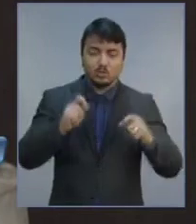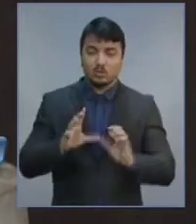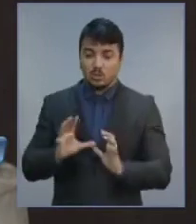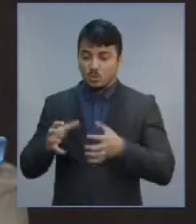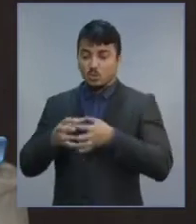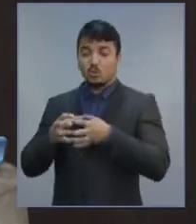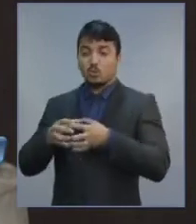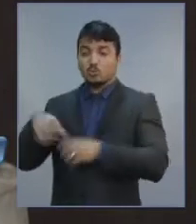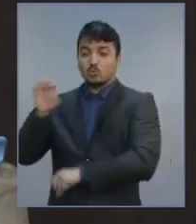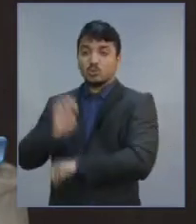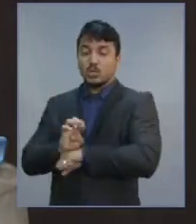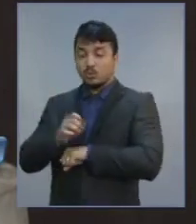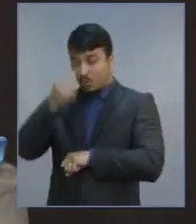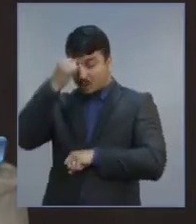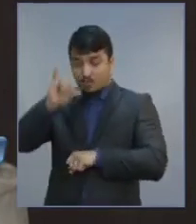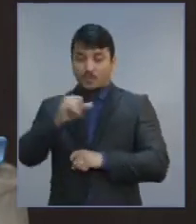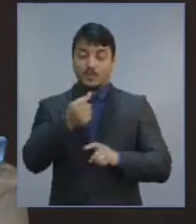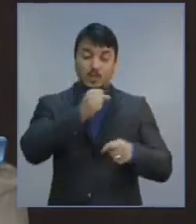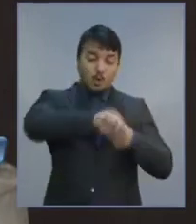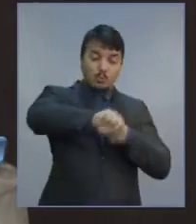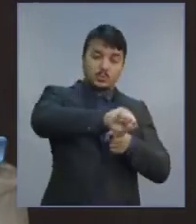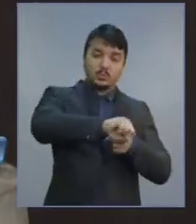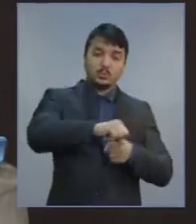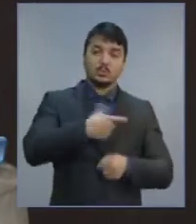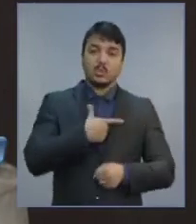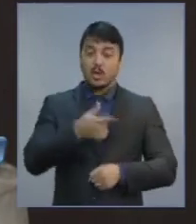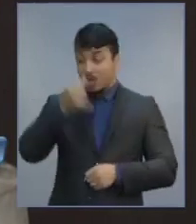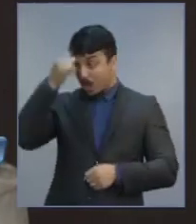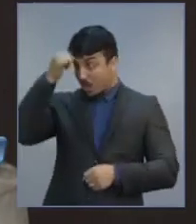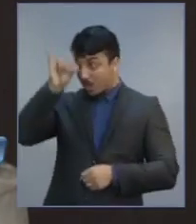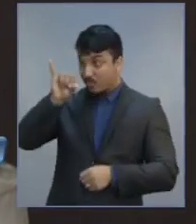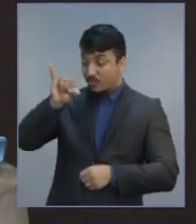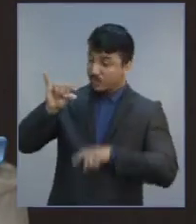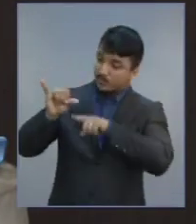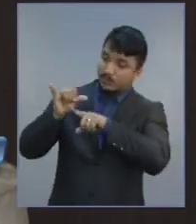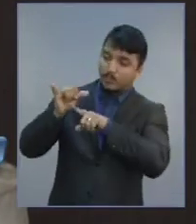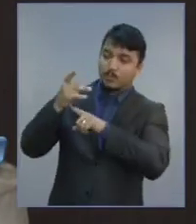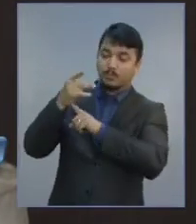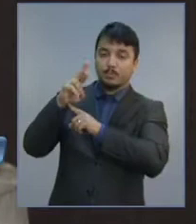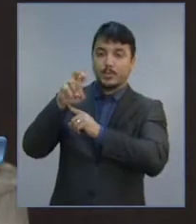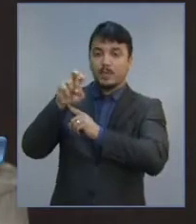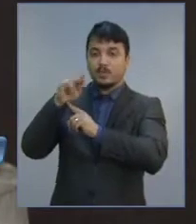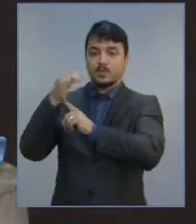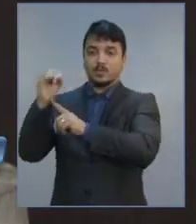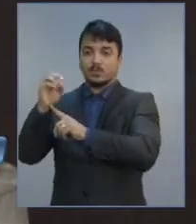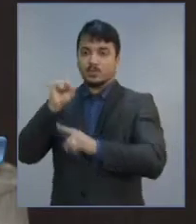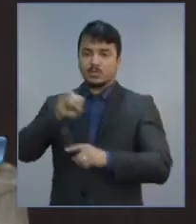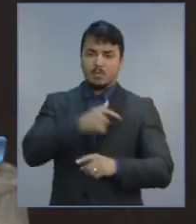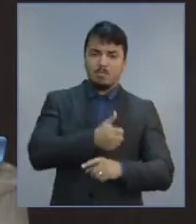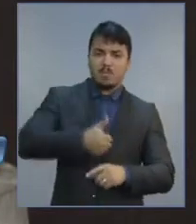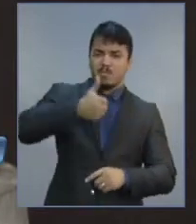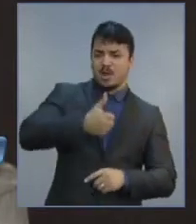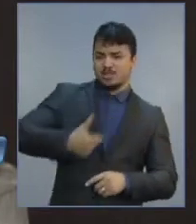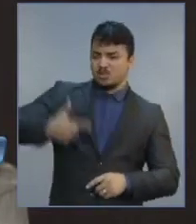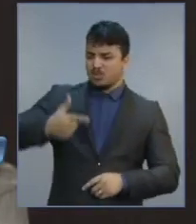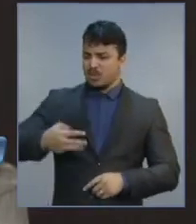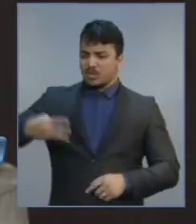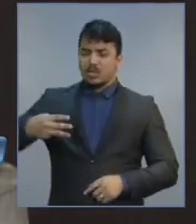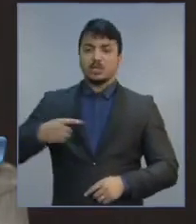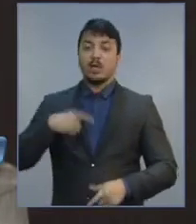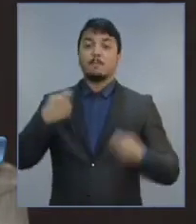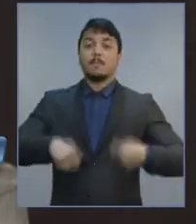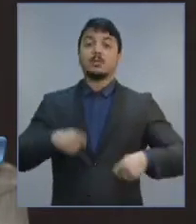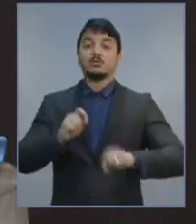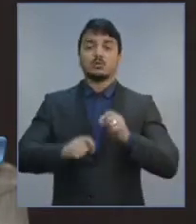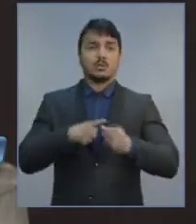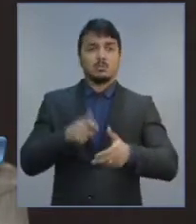Estadual de Prevenção de Homicídios. A palavra prevenção, ela tem que estar, seja prevenção primária, secundária e terciária, ela tem que estar no